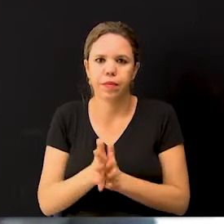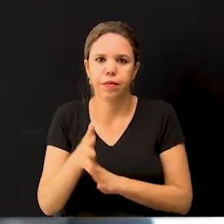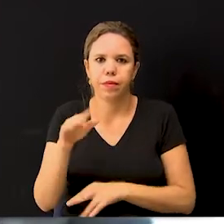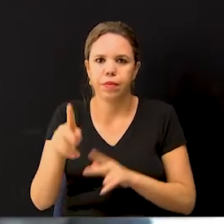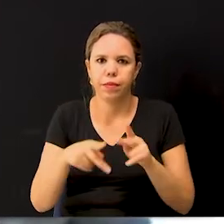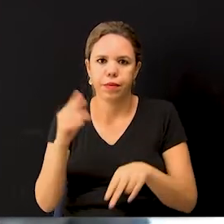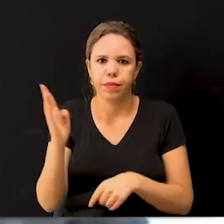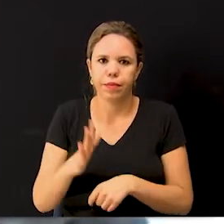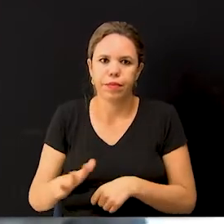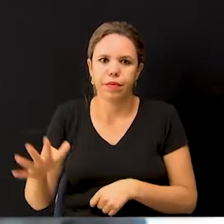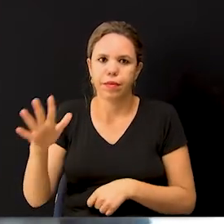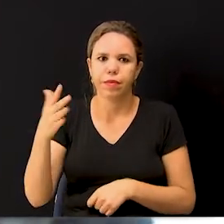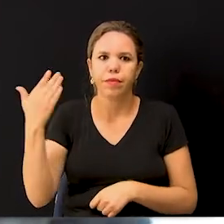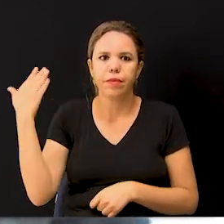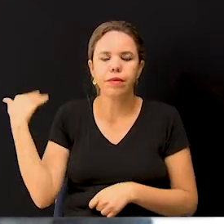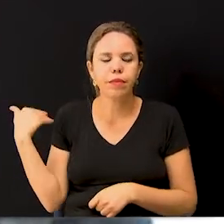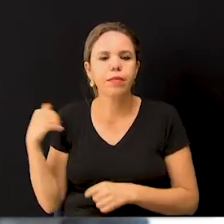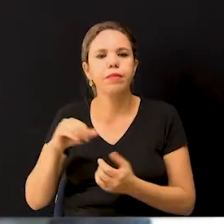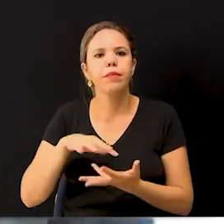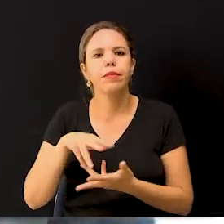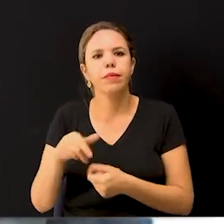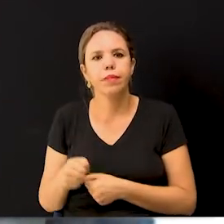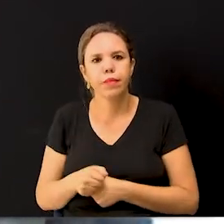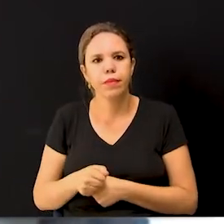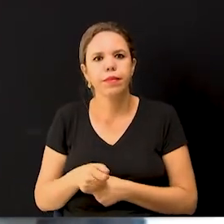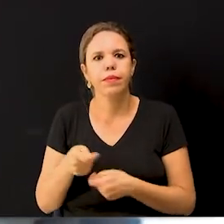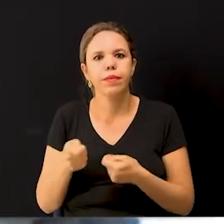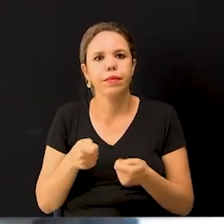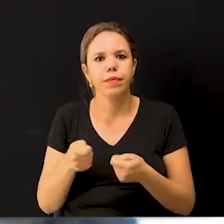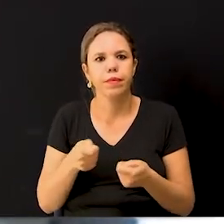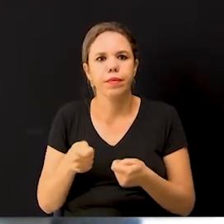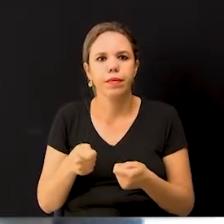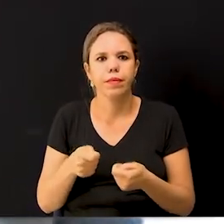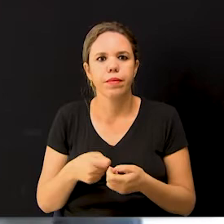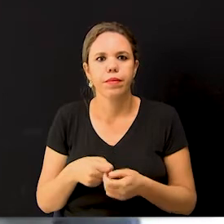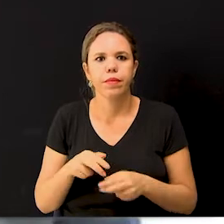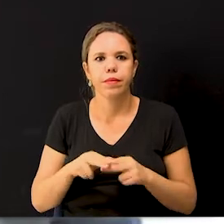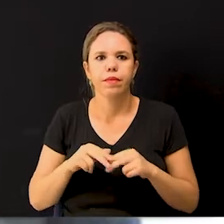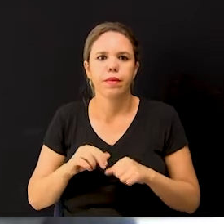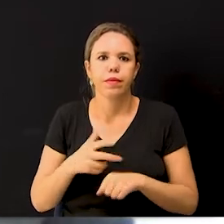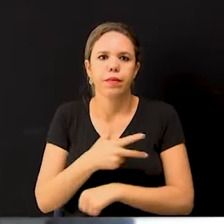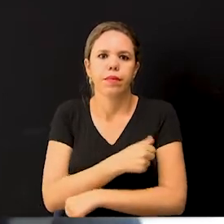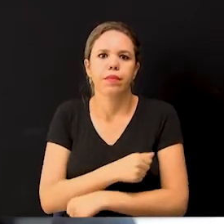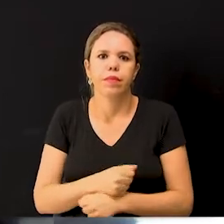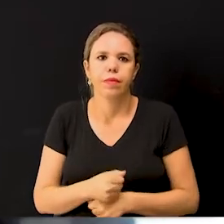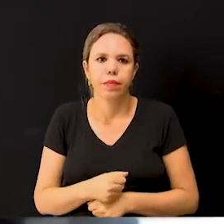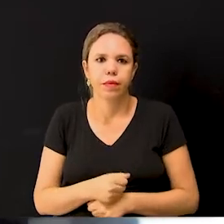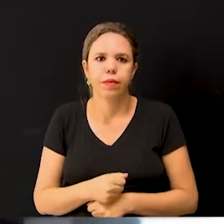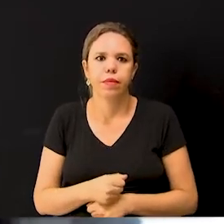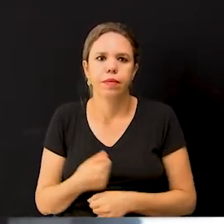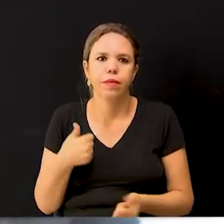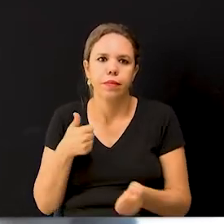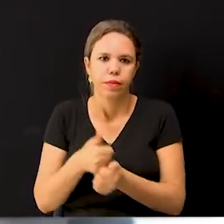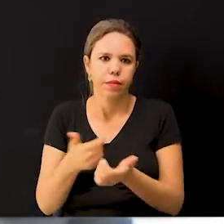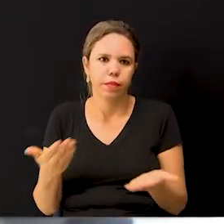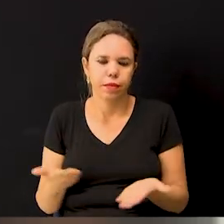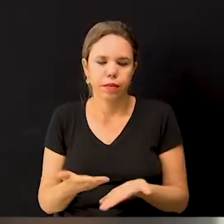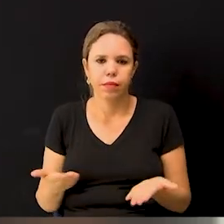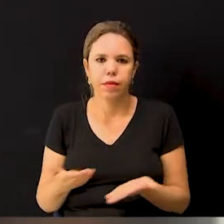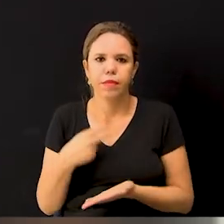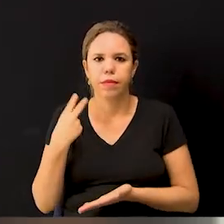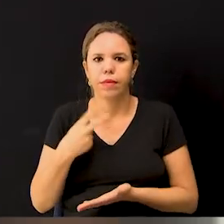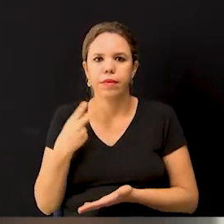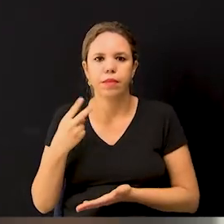na sociedade brasileira e mundial e que foram controladas por meio da vacina, até bem recentemente.